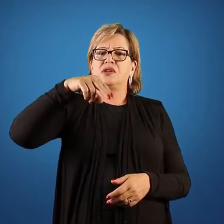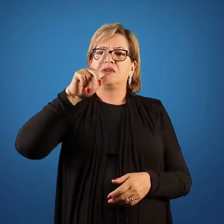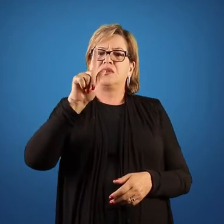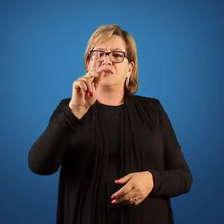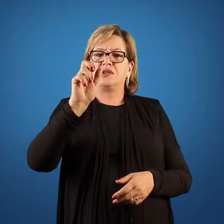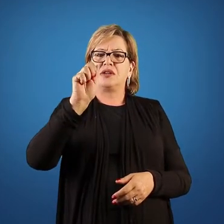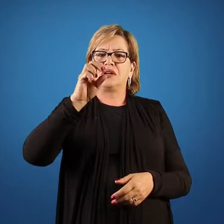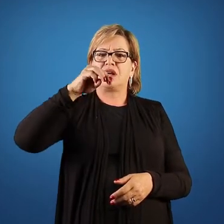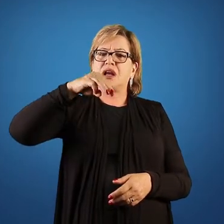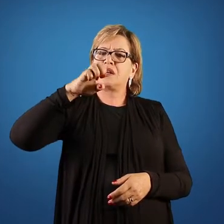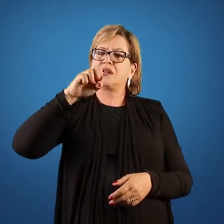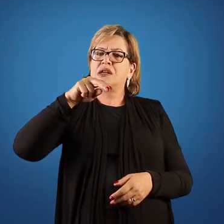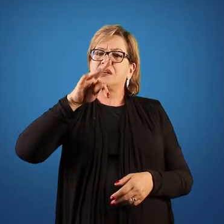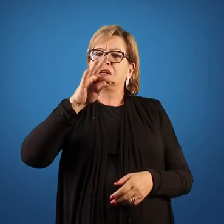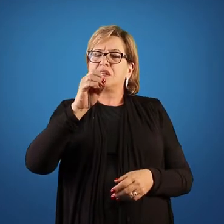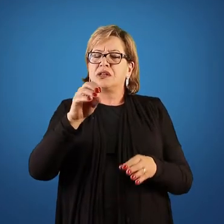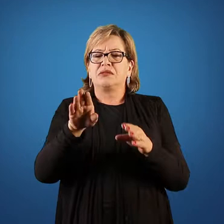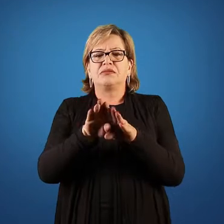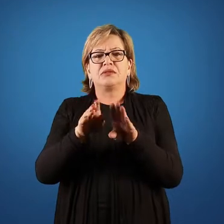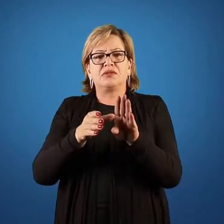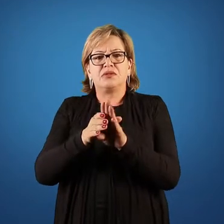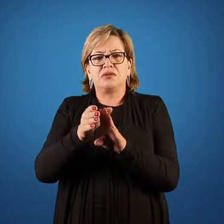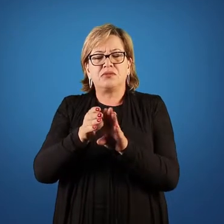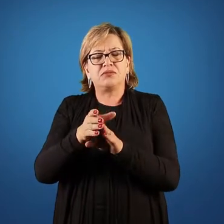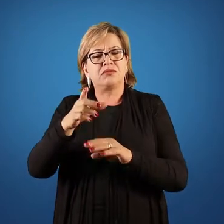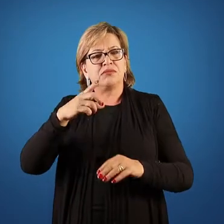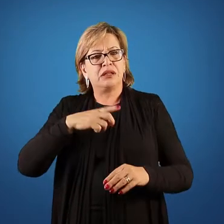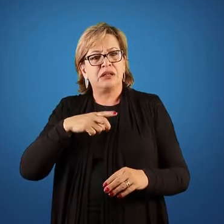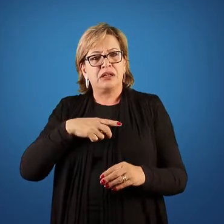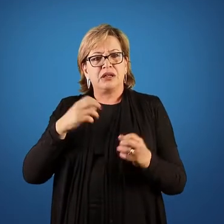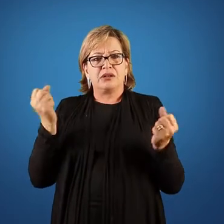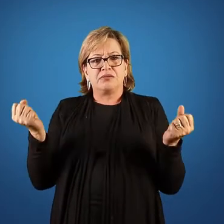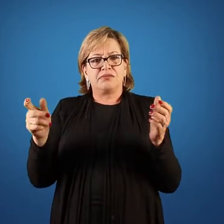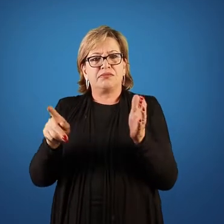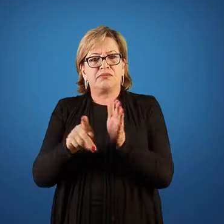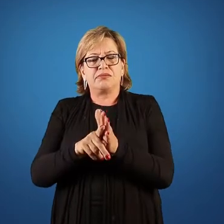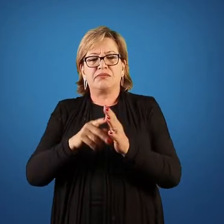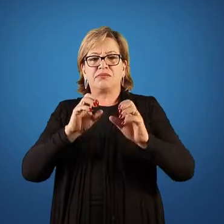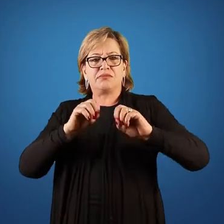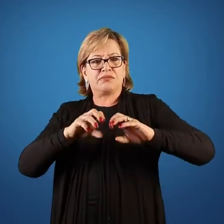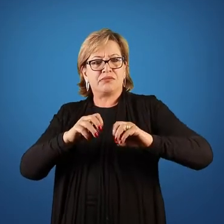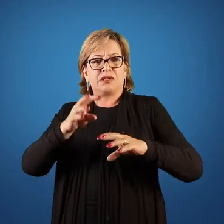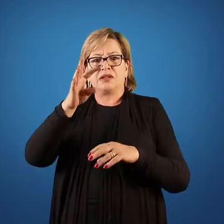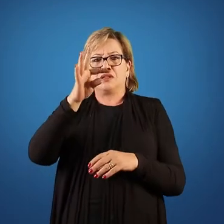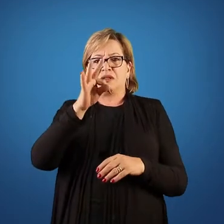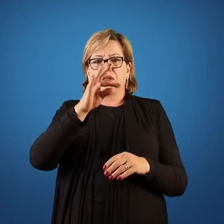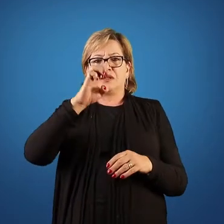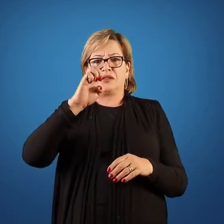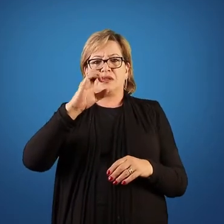uma sugestão para se trabalhar tecido, a gente sabe que é um material talvez